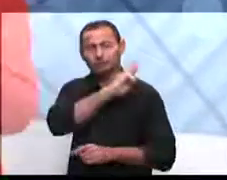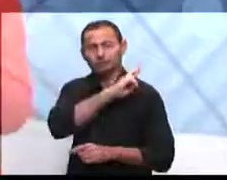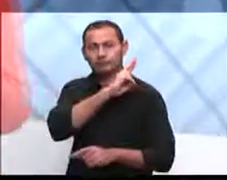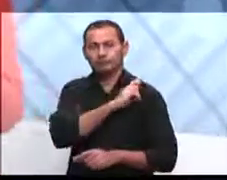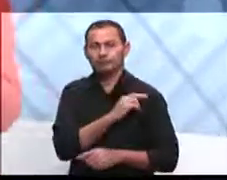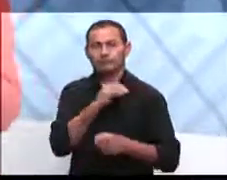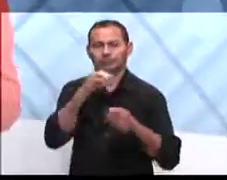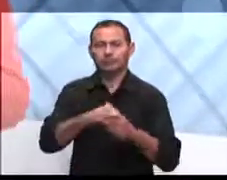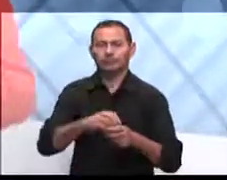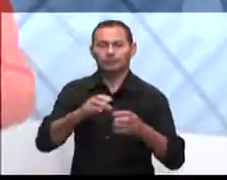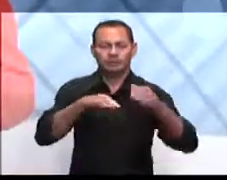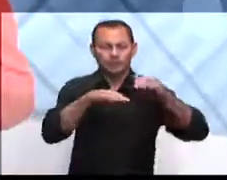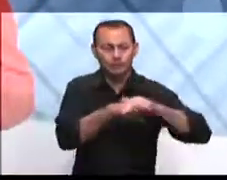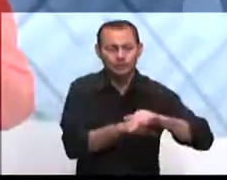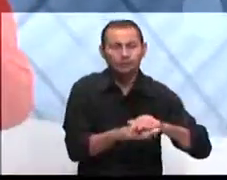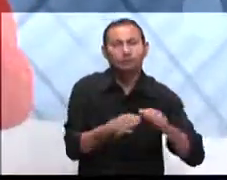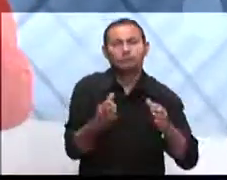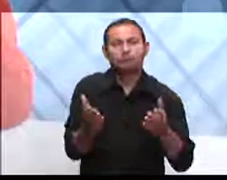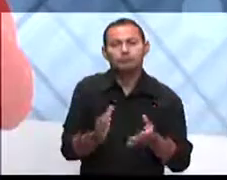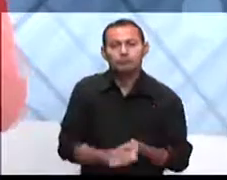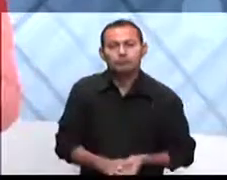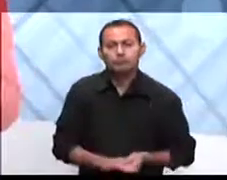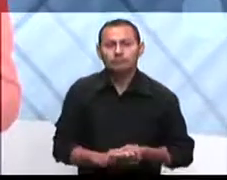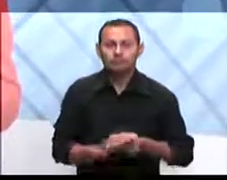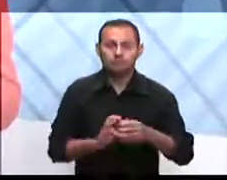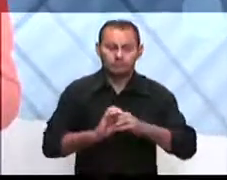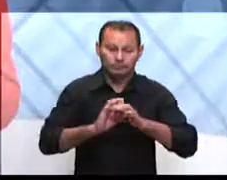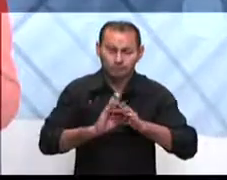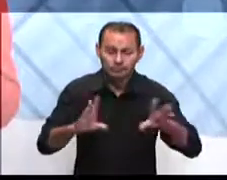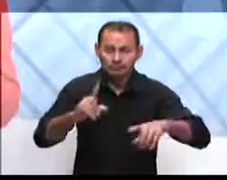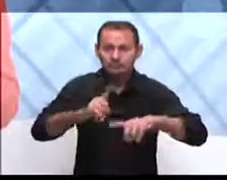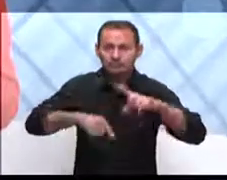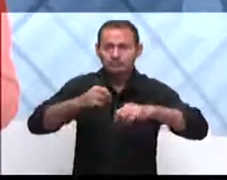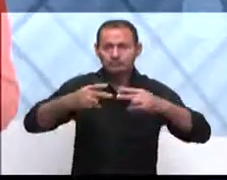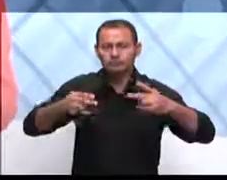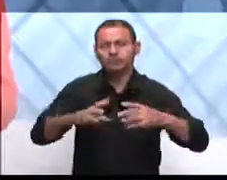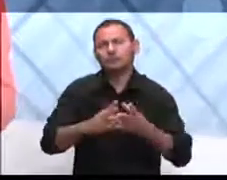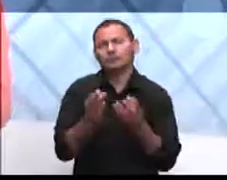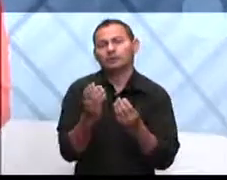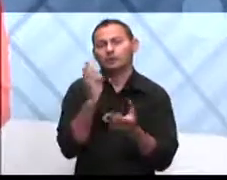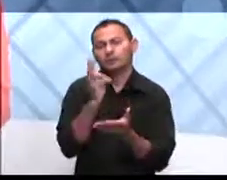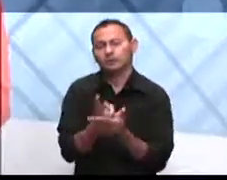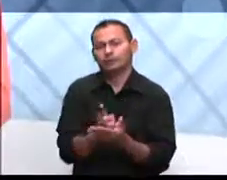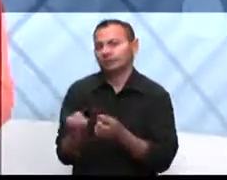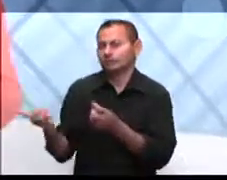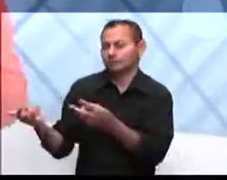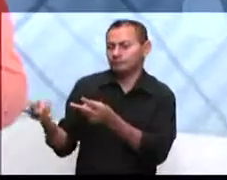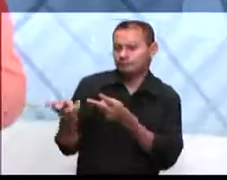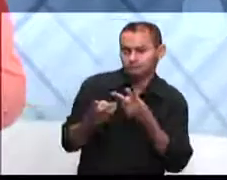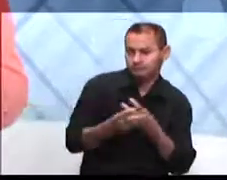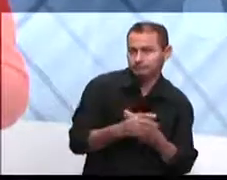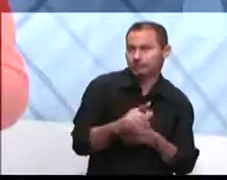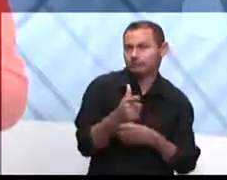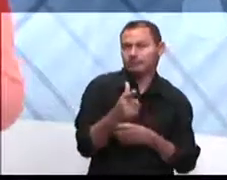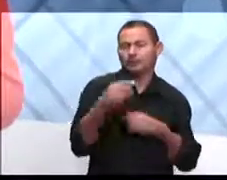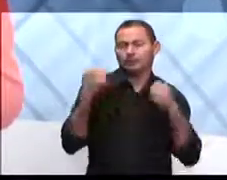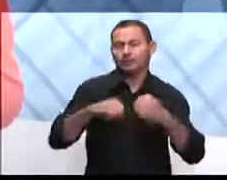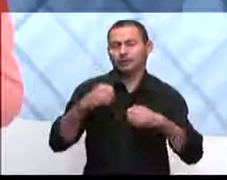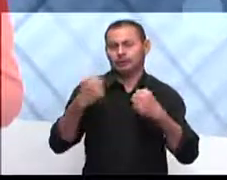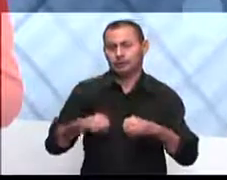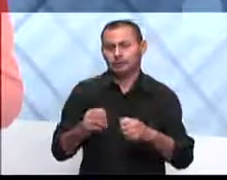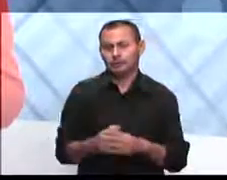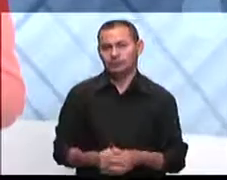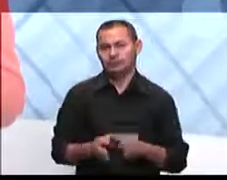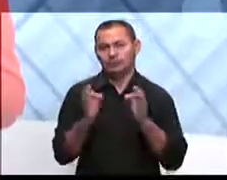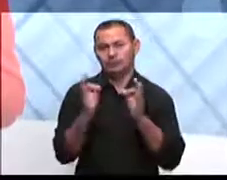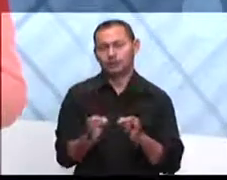pela parte de estoque acaba dispondo produtos, né, que muitas vezes o cliente não precisa,